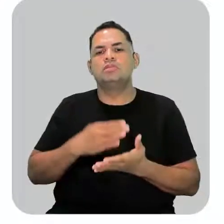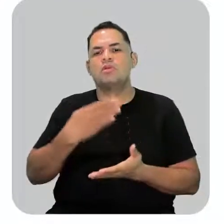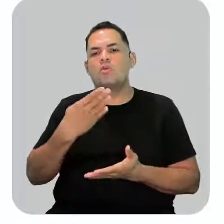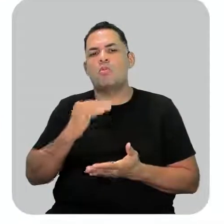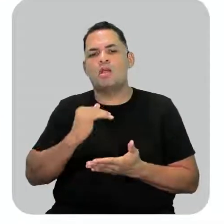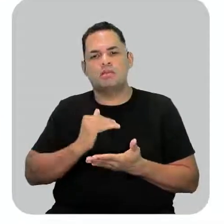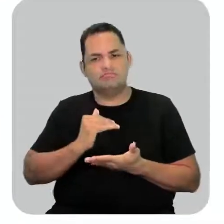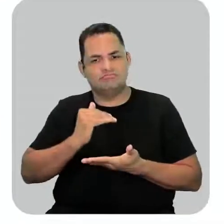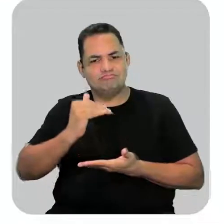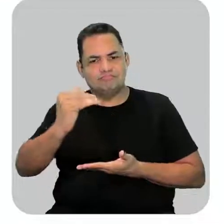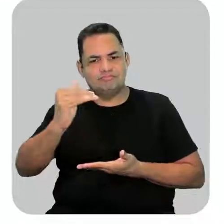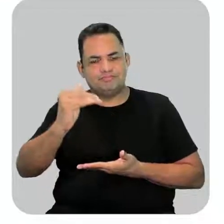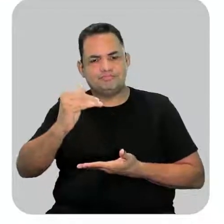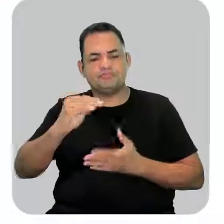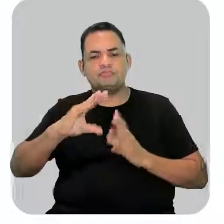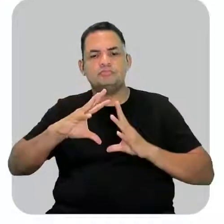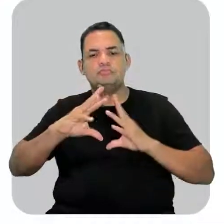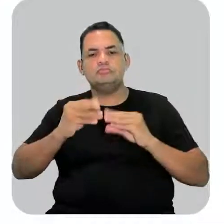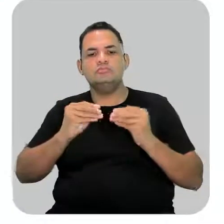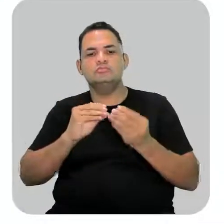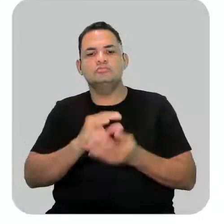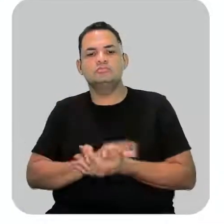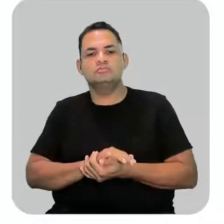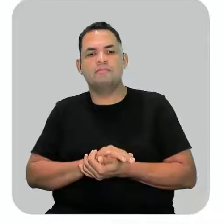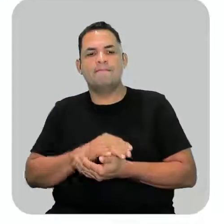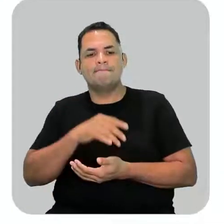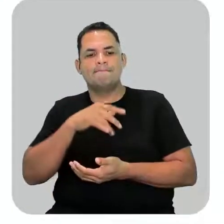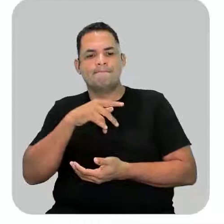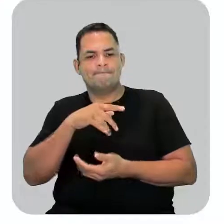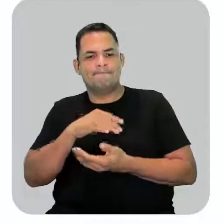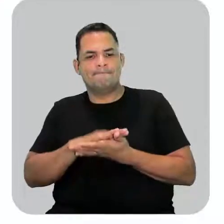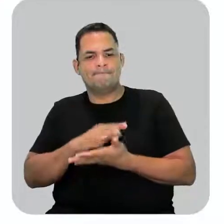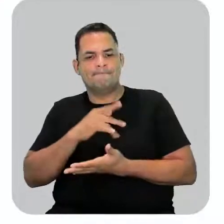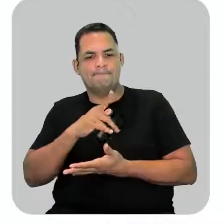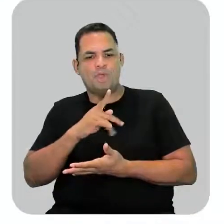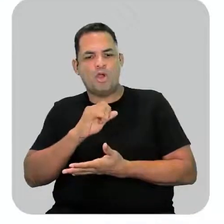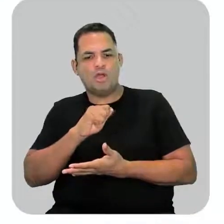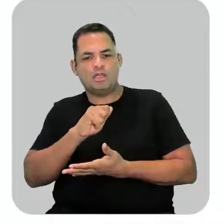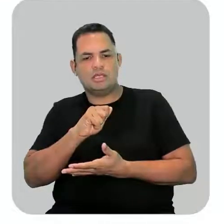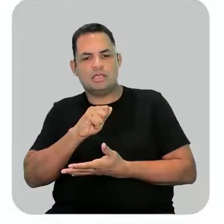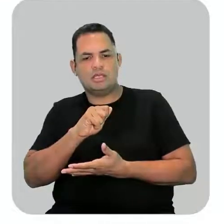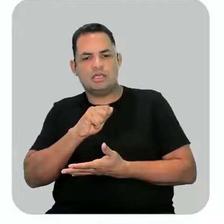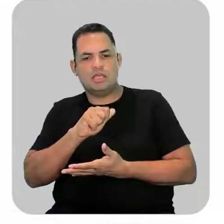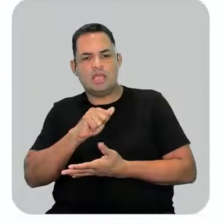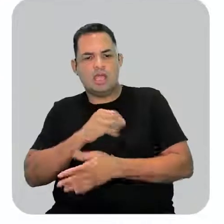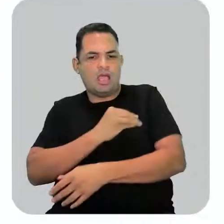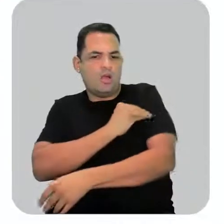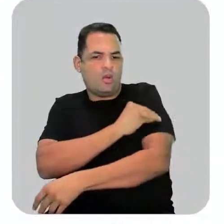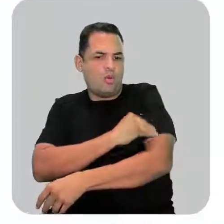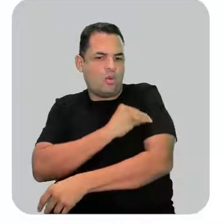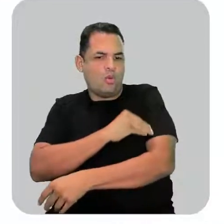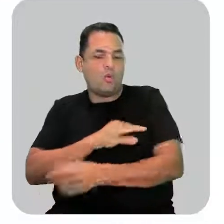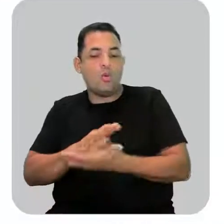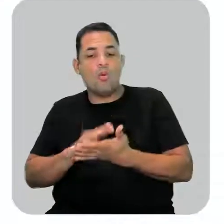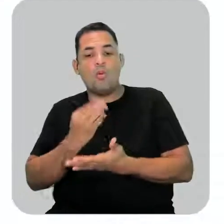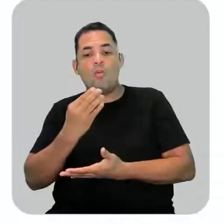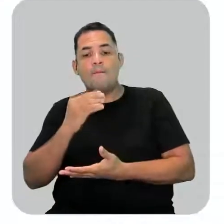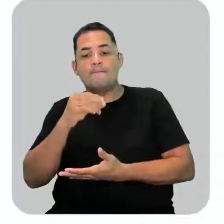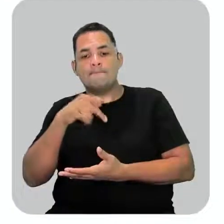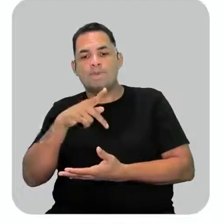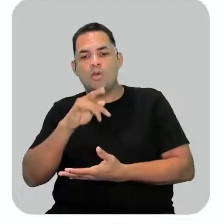cima, todas vão ser chamadas de poliálcool ou poliol. Eu não vou